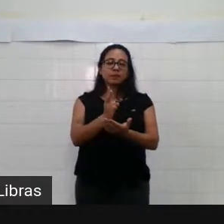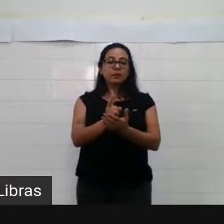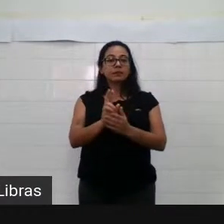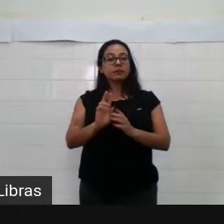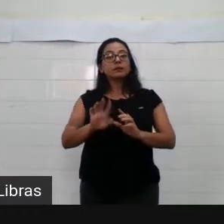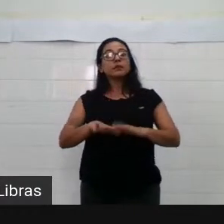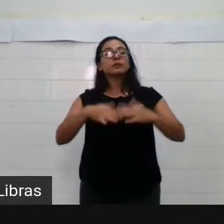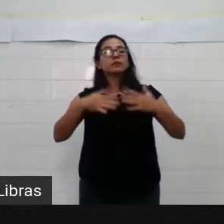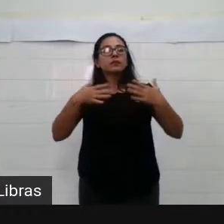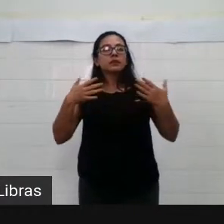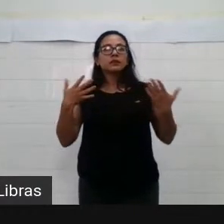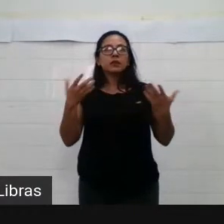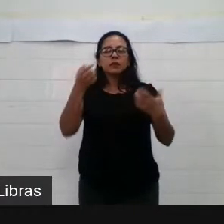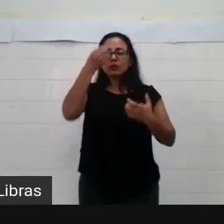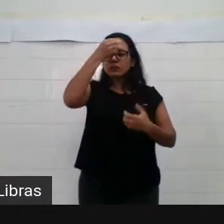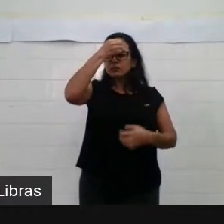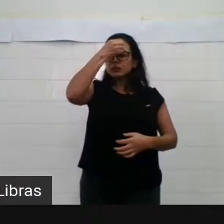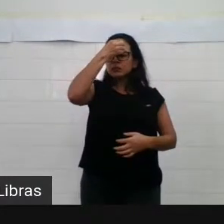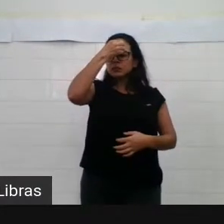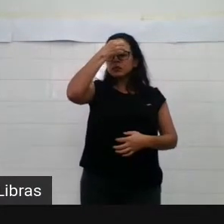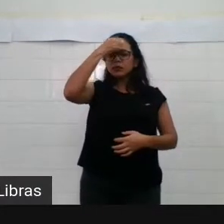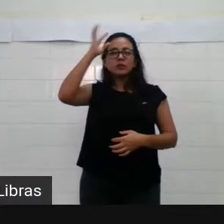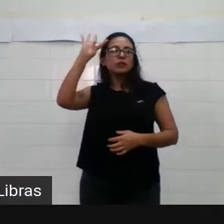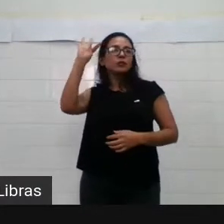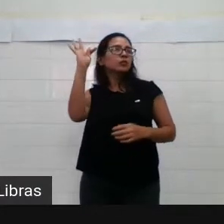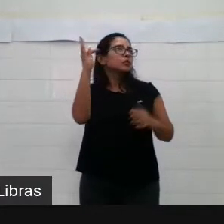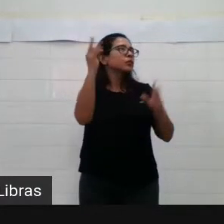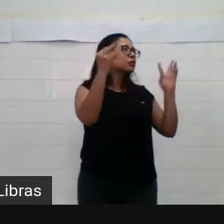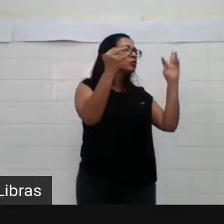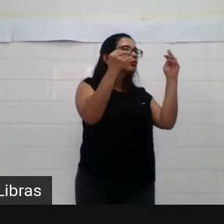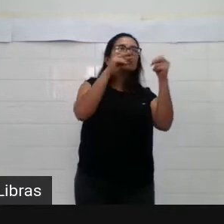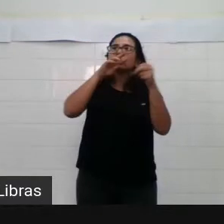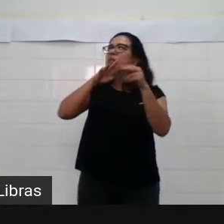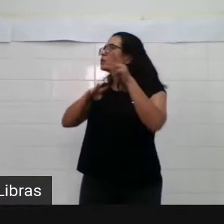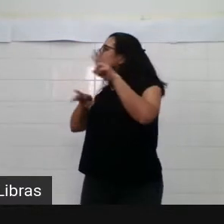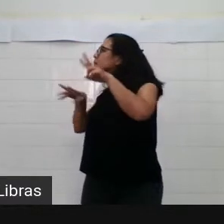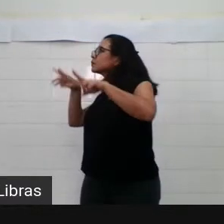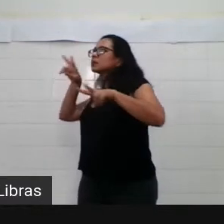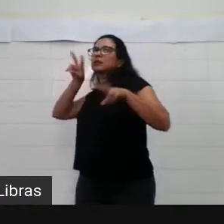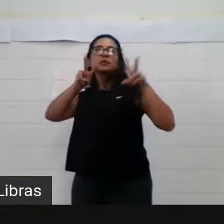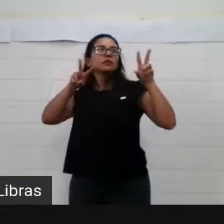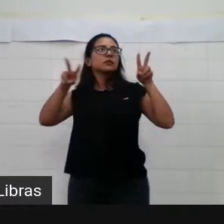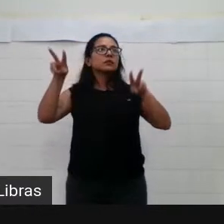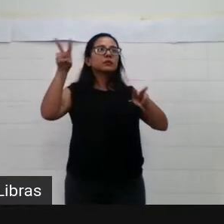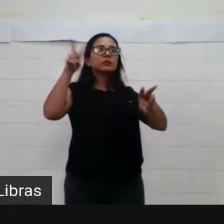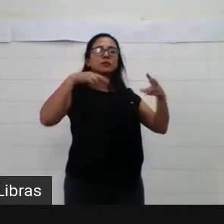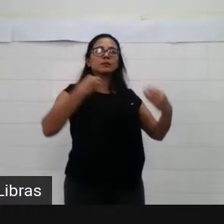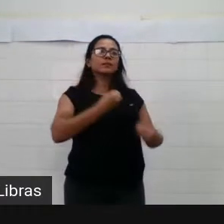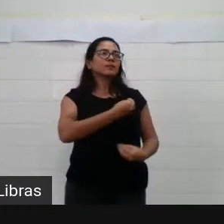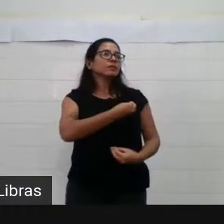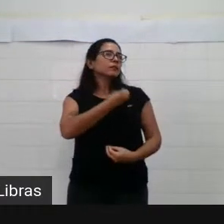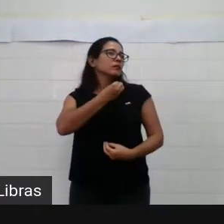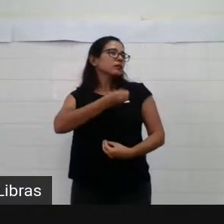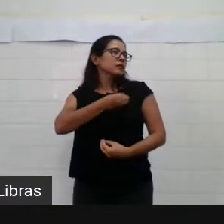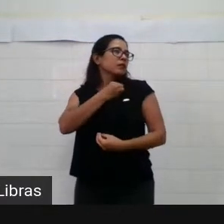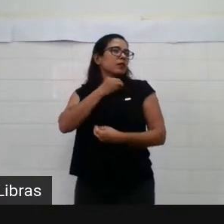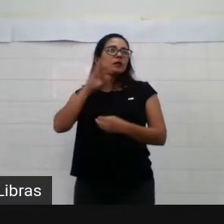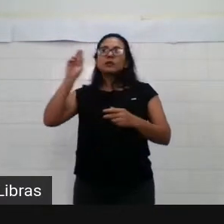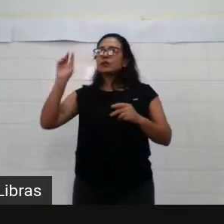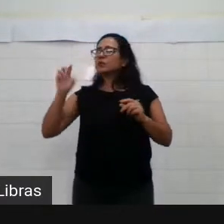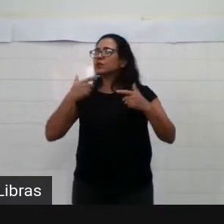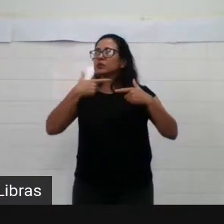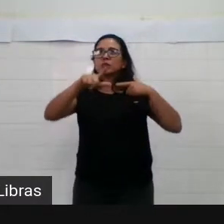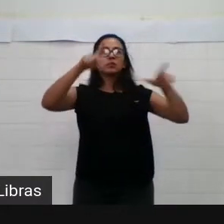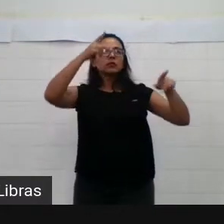Entretanto, consciente de tudo ao seu redor, via a vida e os outros se